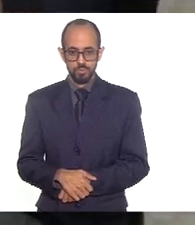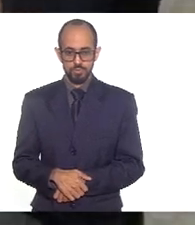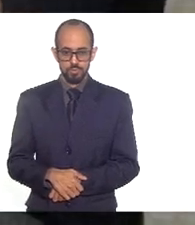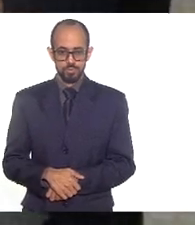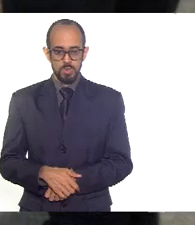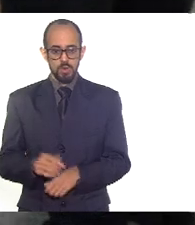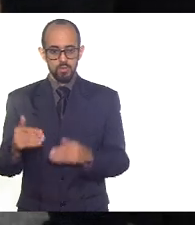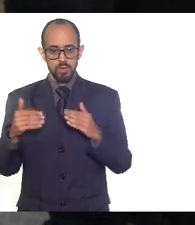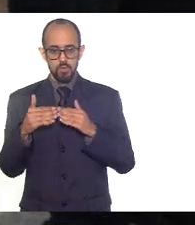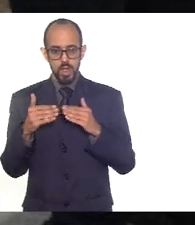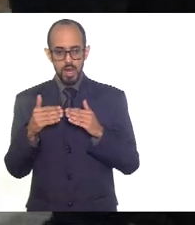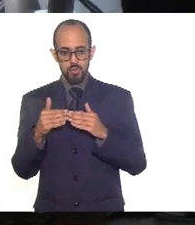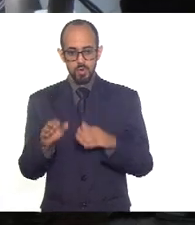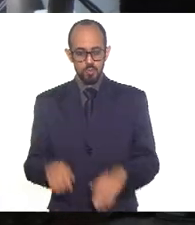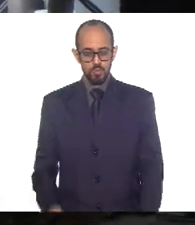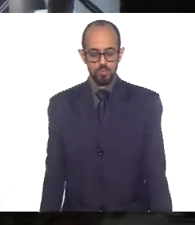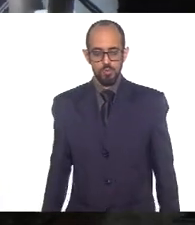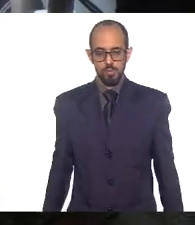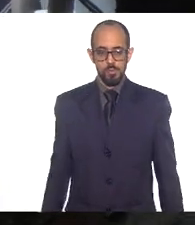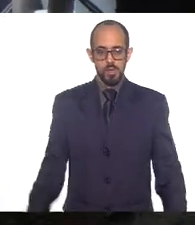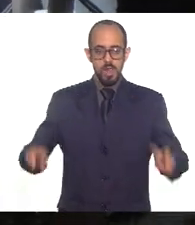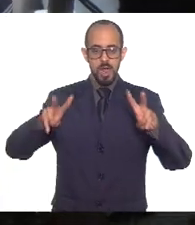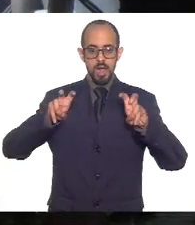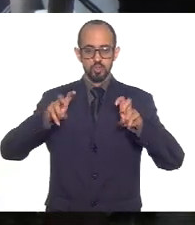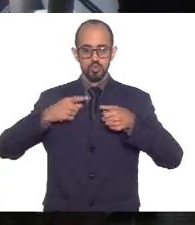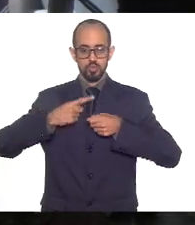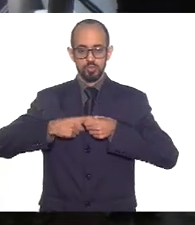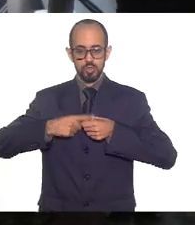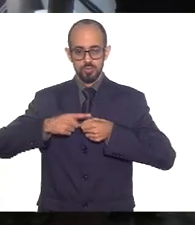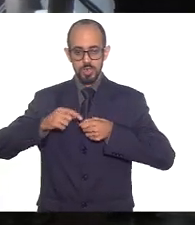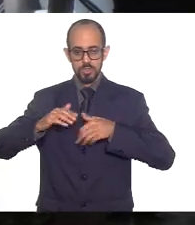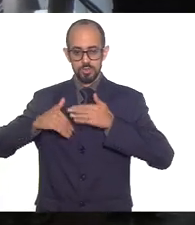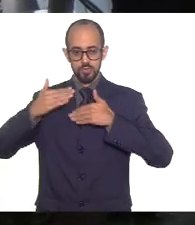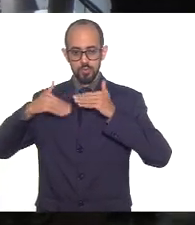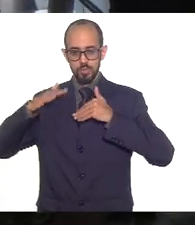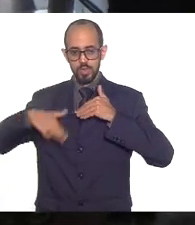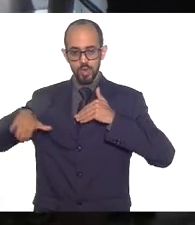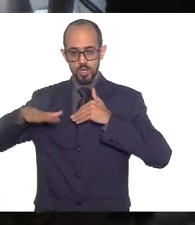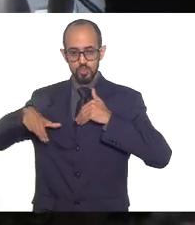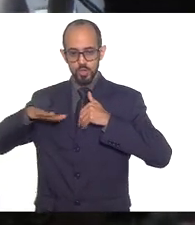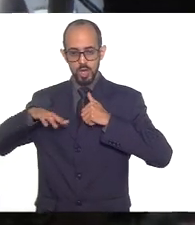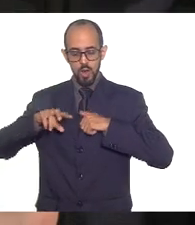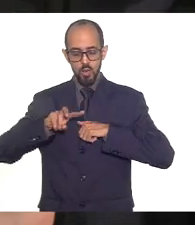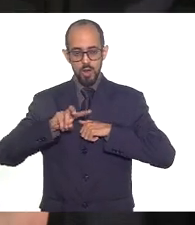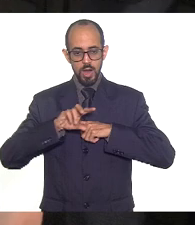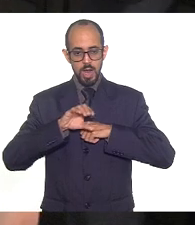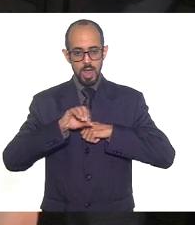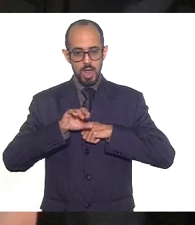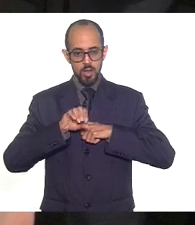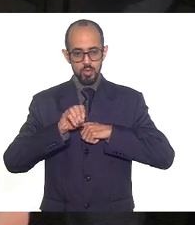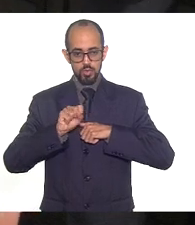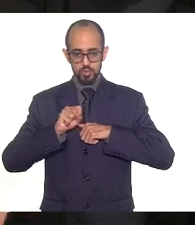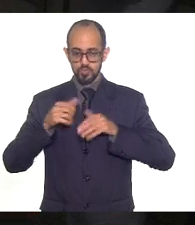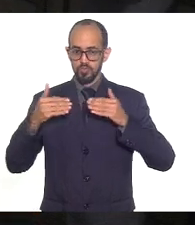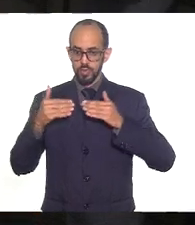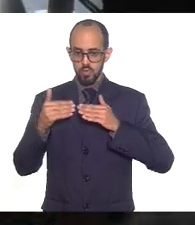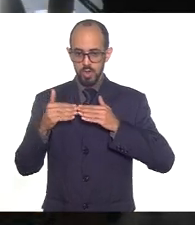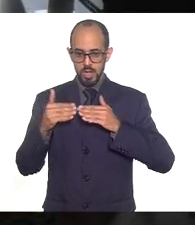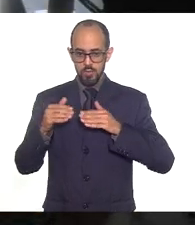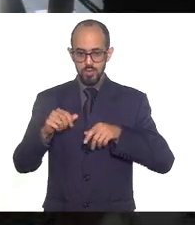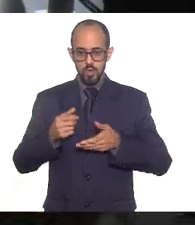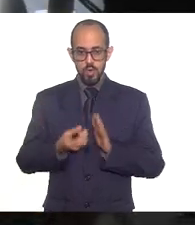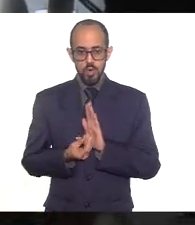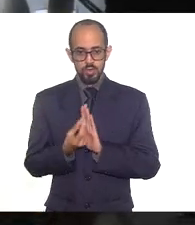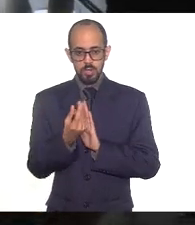o parecer favorável da comissão de assuntos você faz desenvolvimento regionais deputado Carlos Macedo parecer favorável da comissão